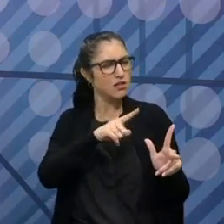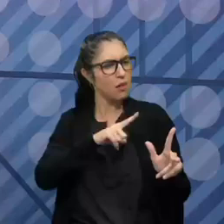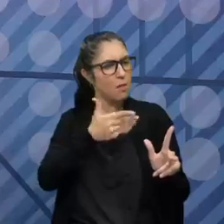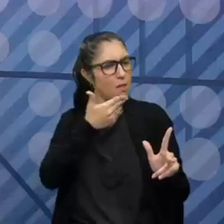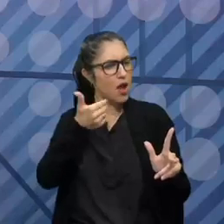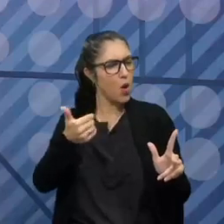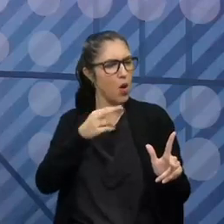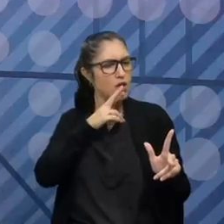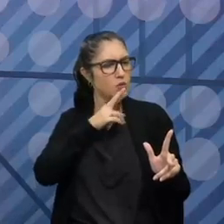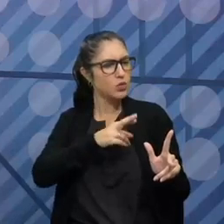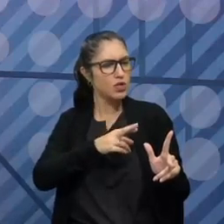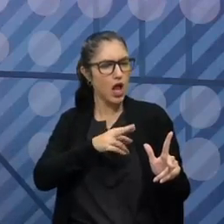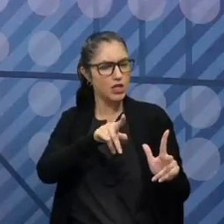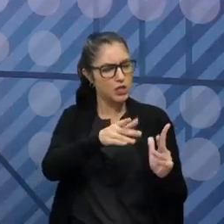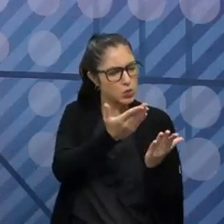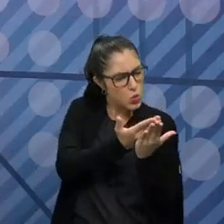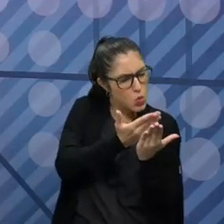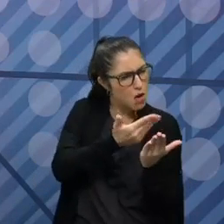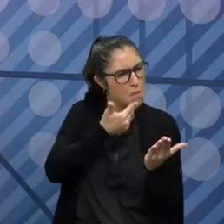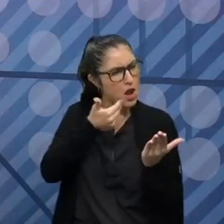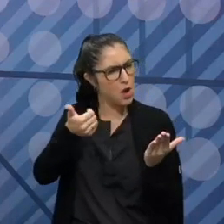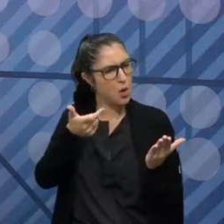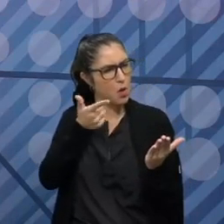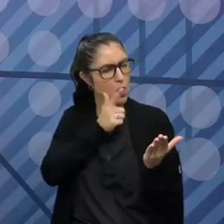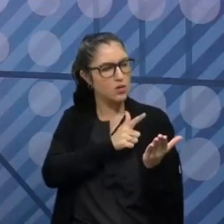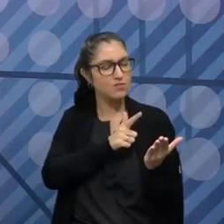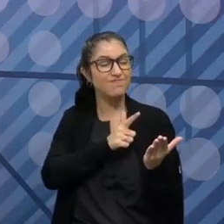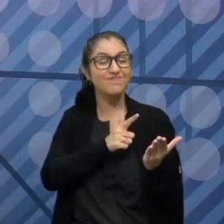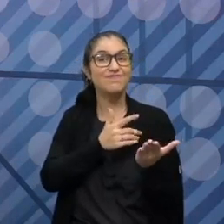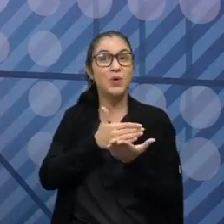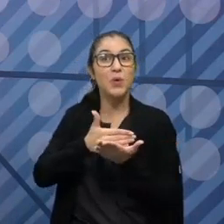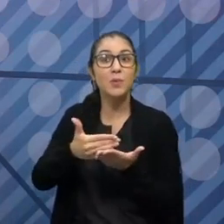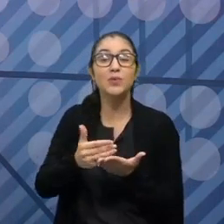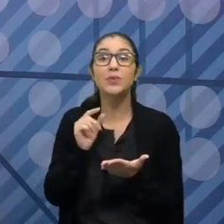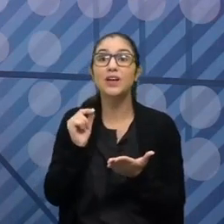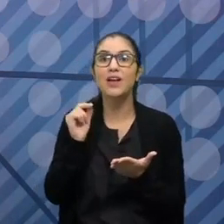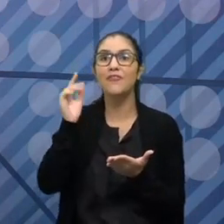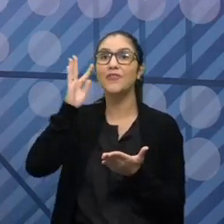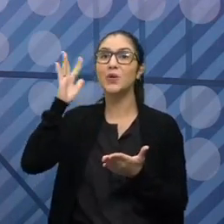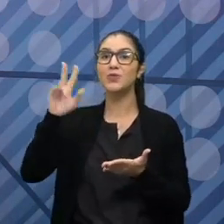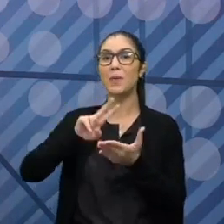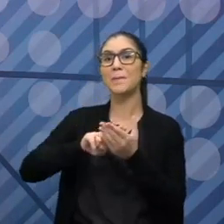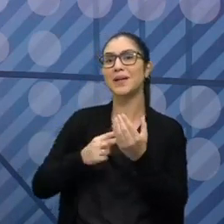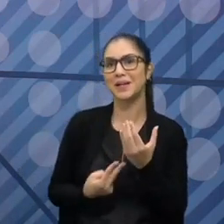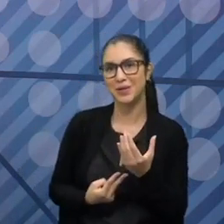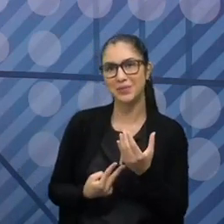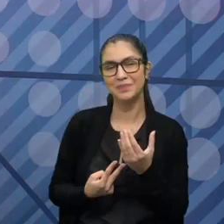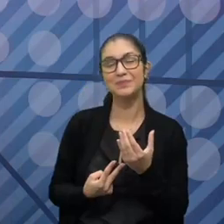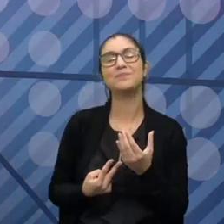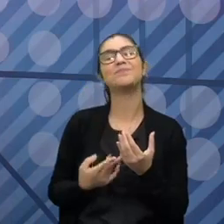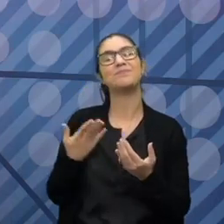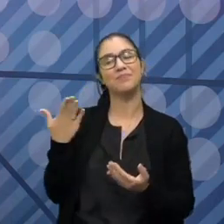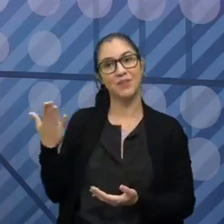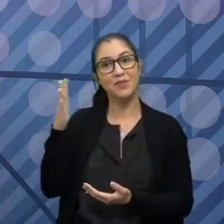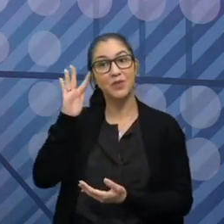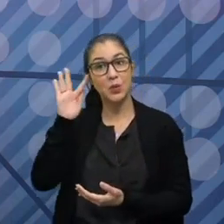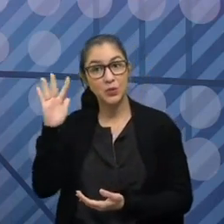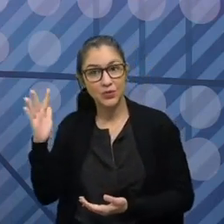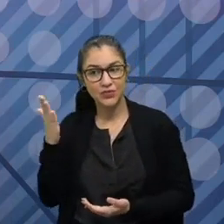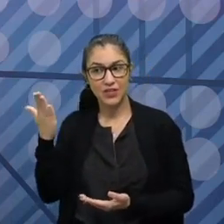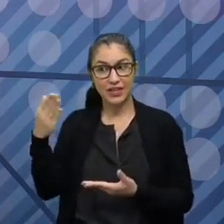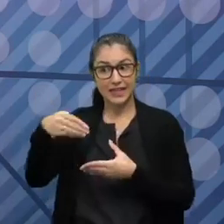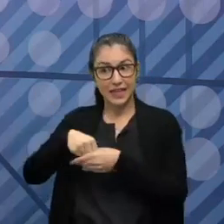melhores resultados na escolaridade. E aí começou a defesa em torno da filosofia bilíngue. É dentro